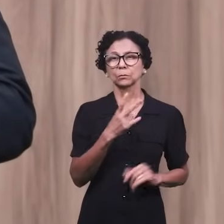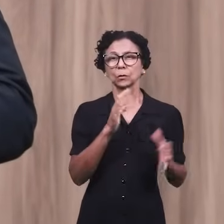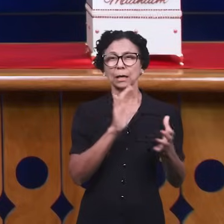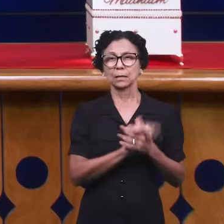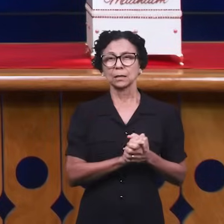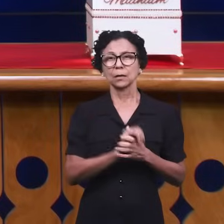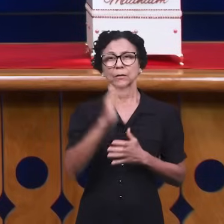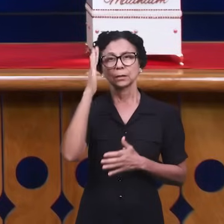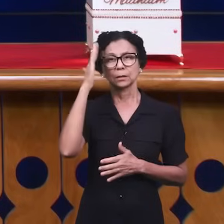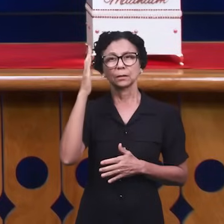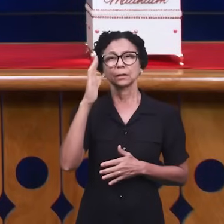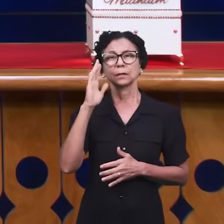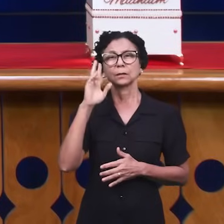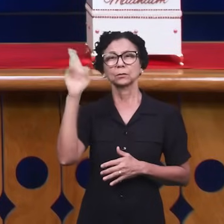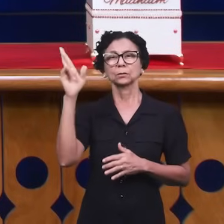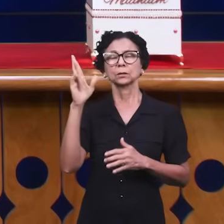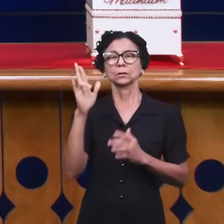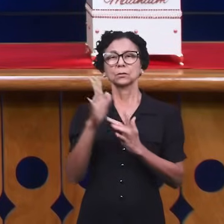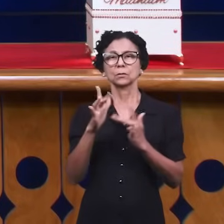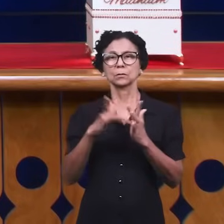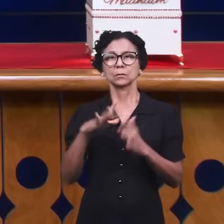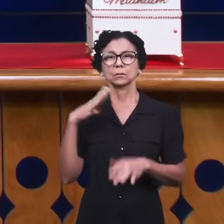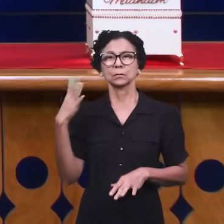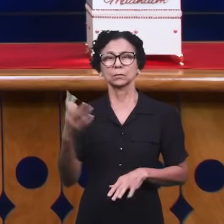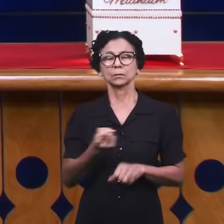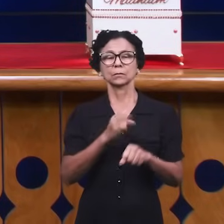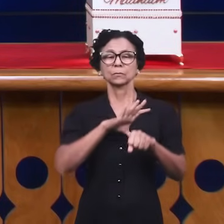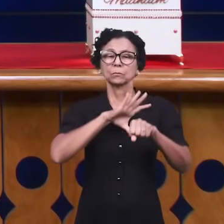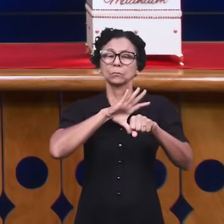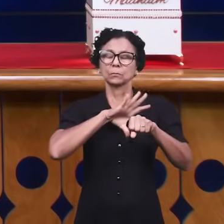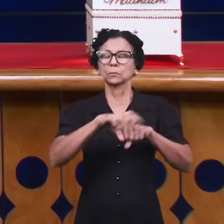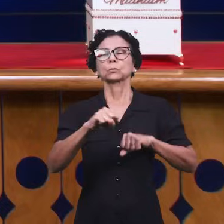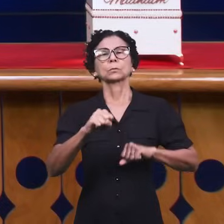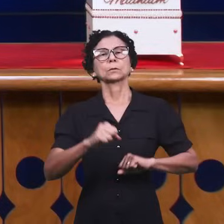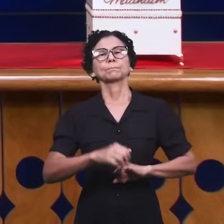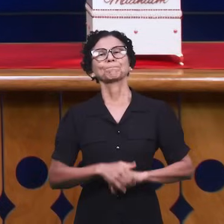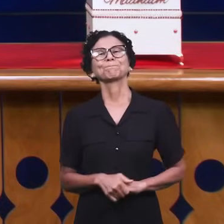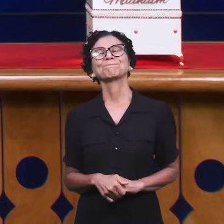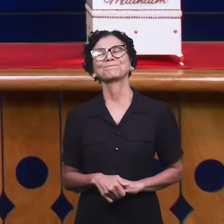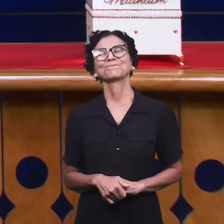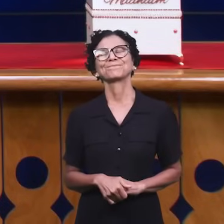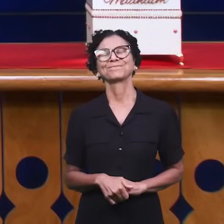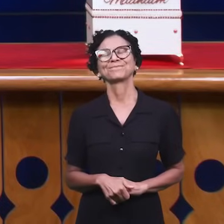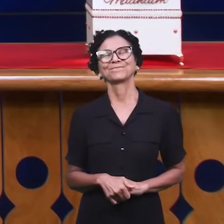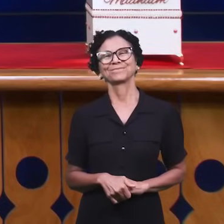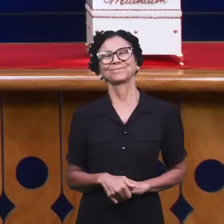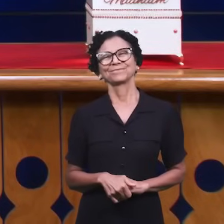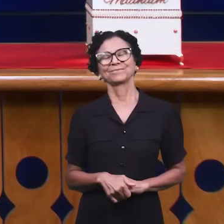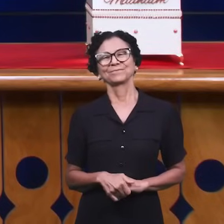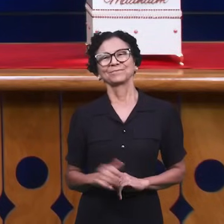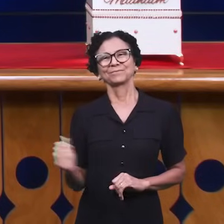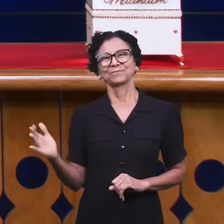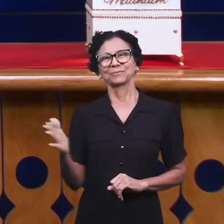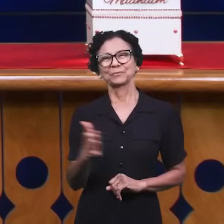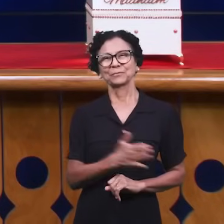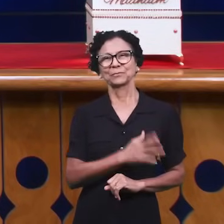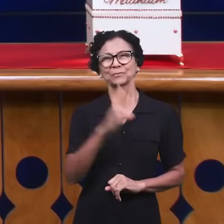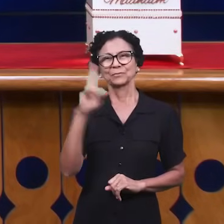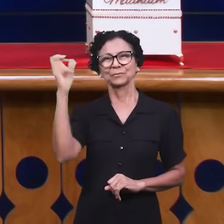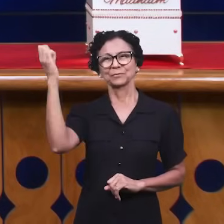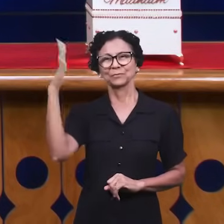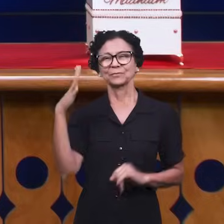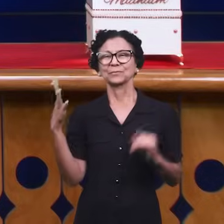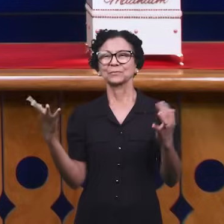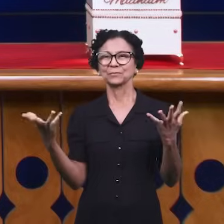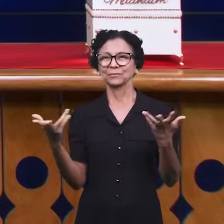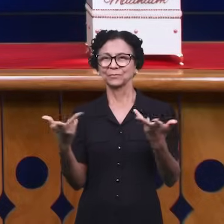curar. Glória a Jesus! Que bom o Senhor tem revelado maravilhas em nosso meio, né? Vamos ouvir agora o louvor das